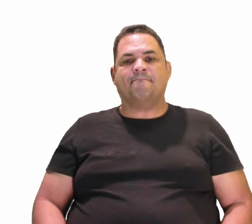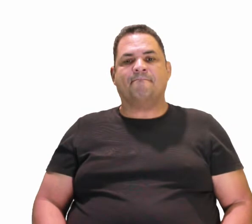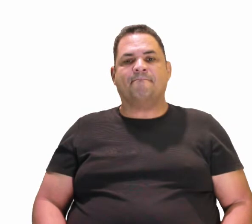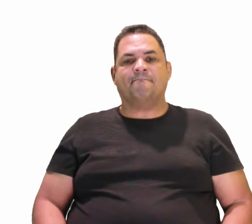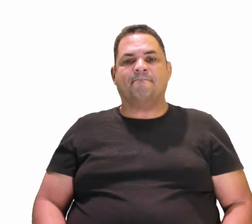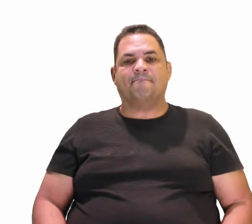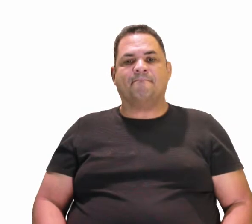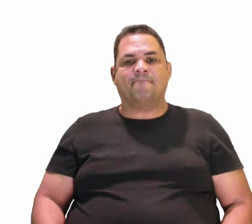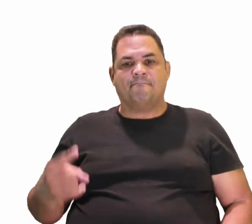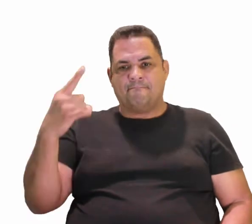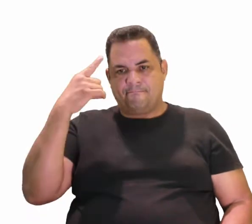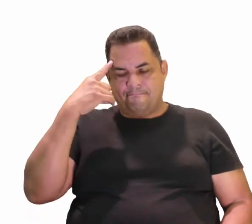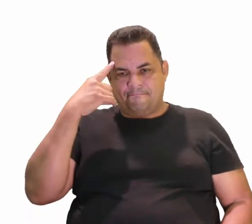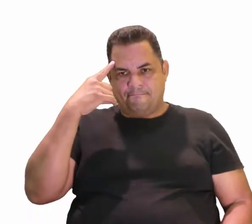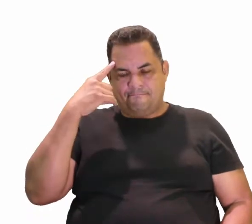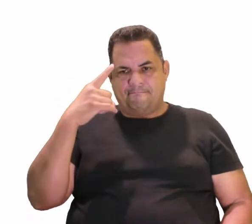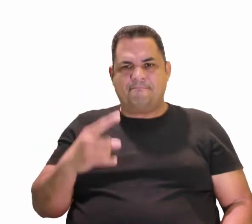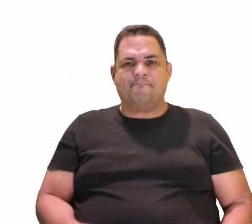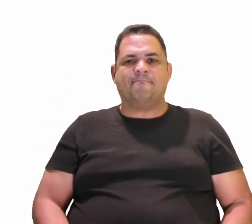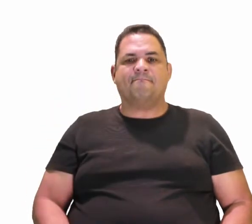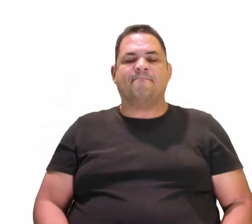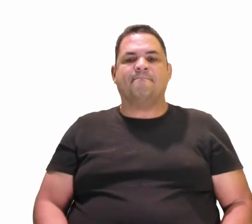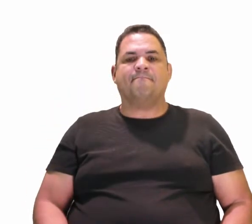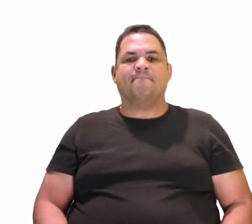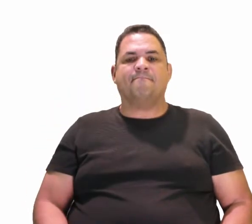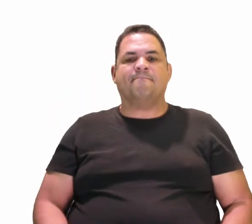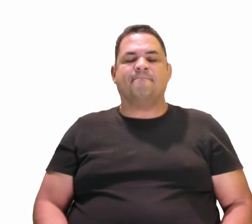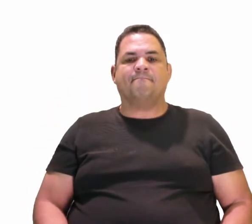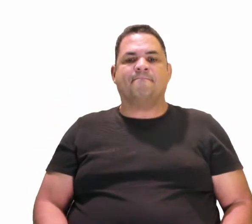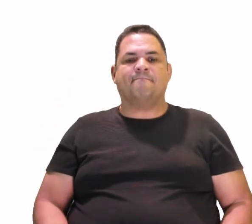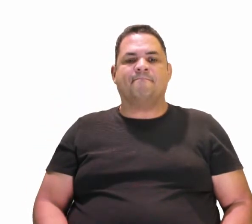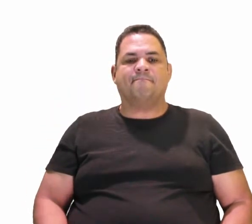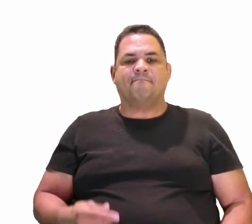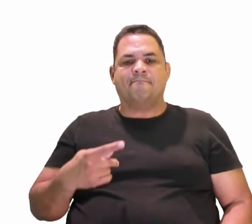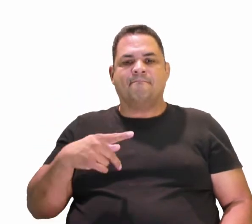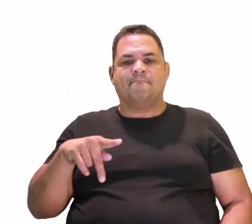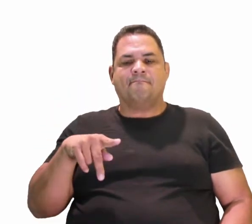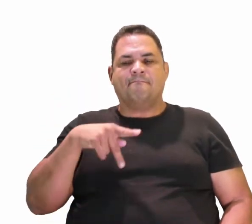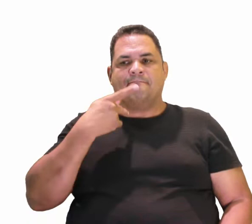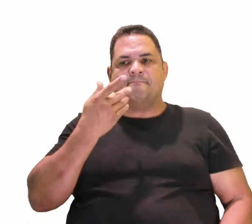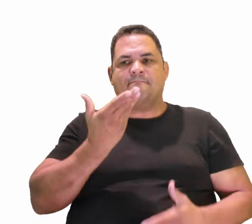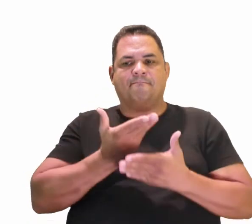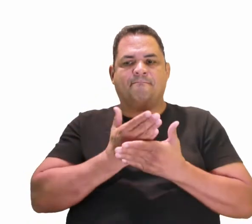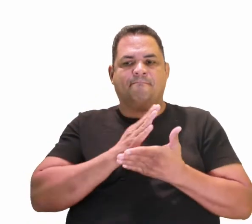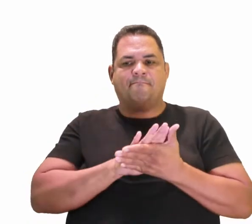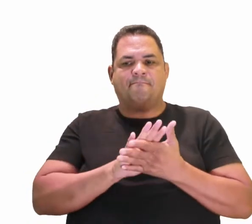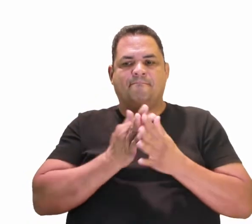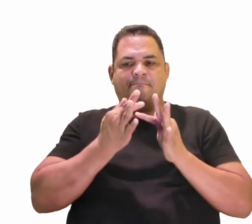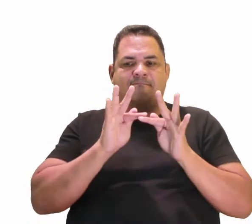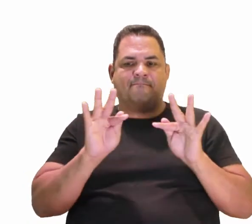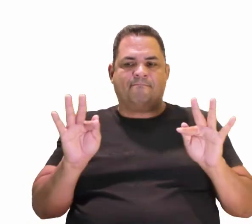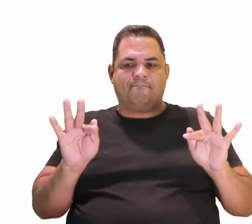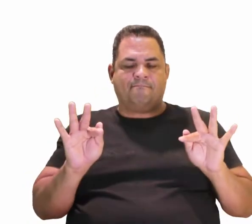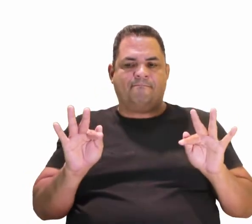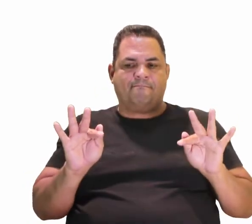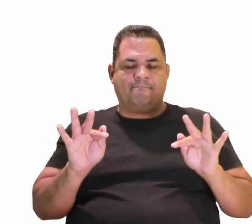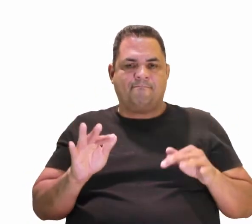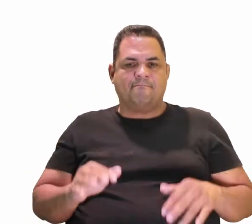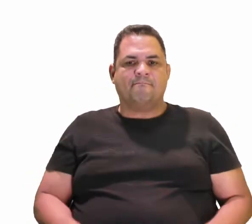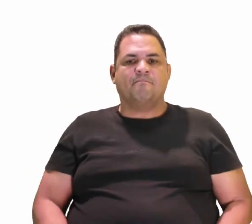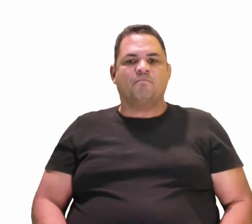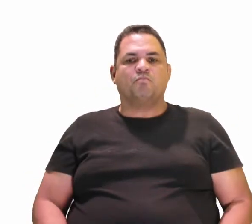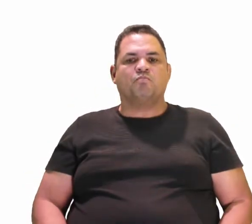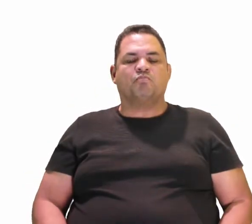que é pensar, to think. Para eu falar, a minha tradução desta